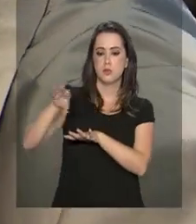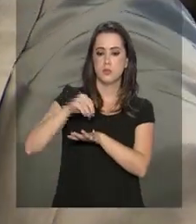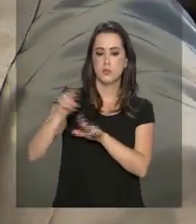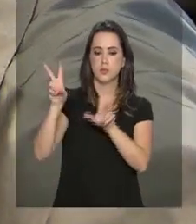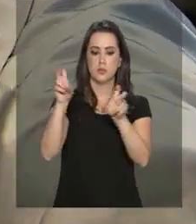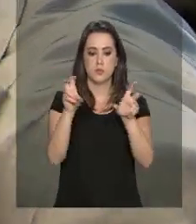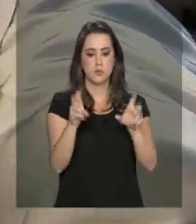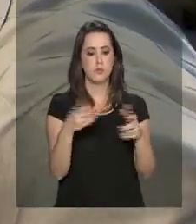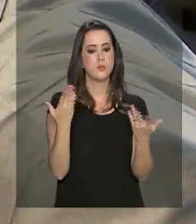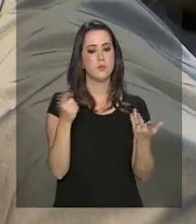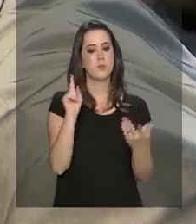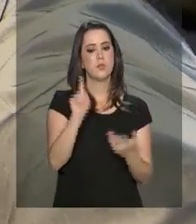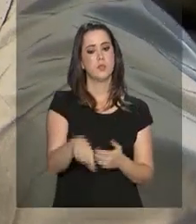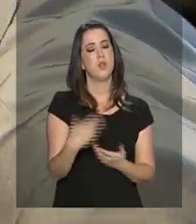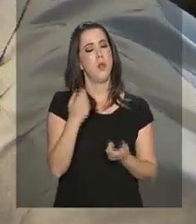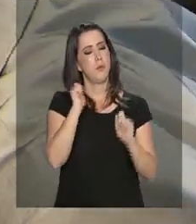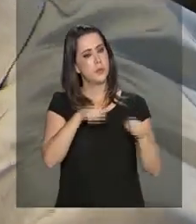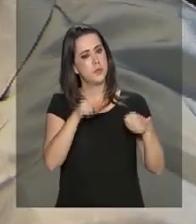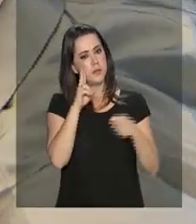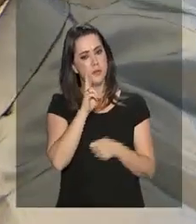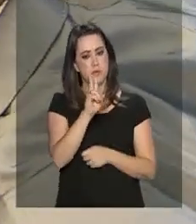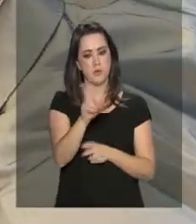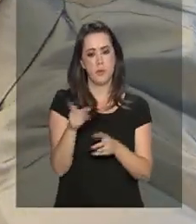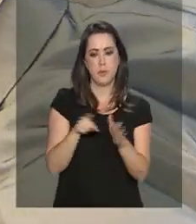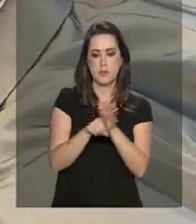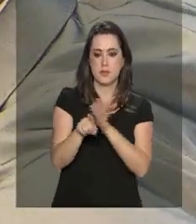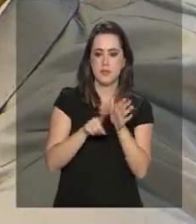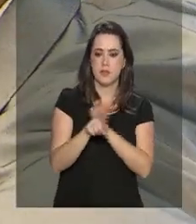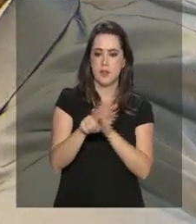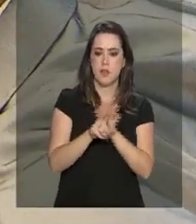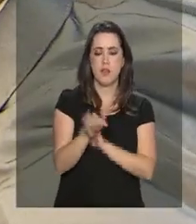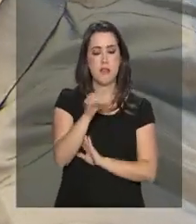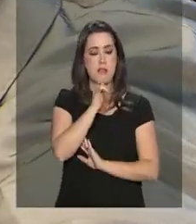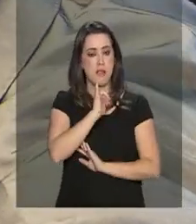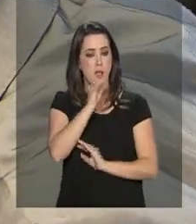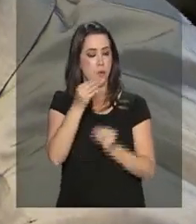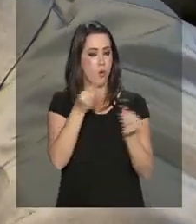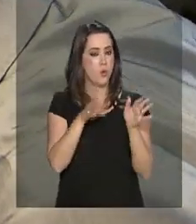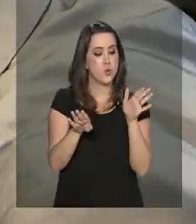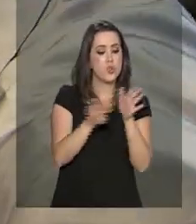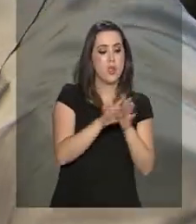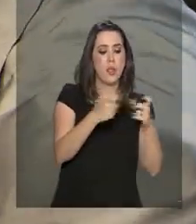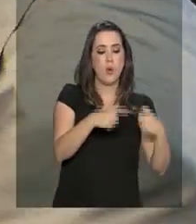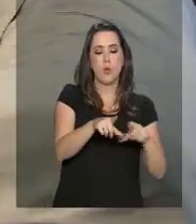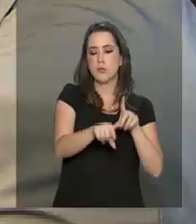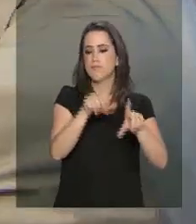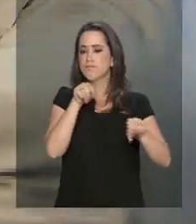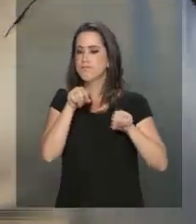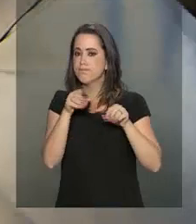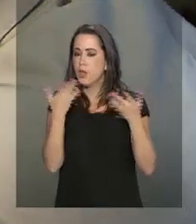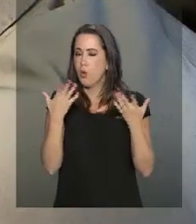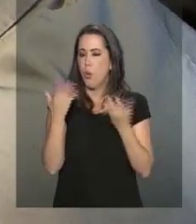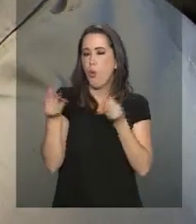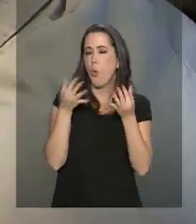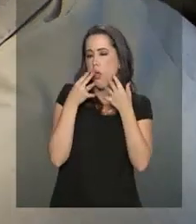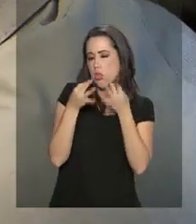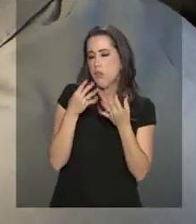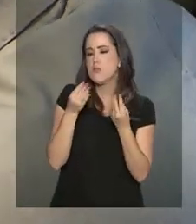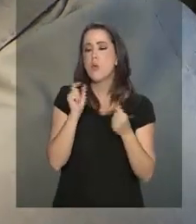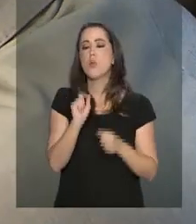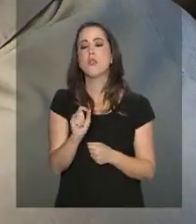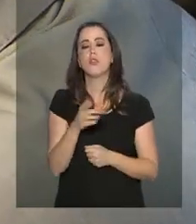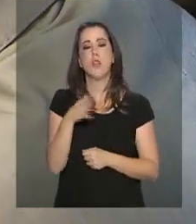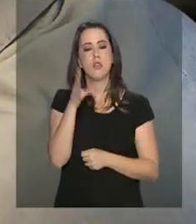tema pela ferramenta é possível pesquisar por exemplo como chegar aos locais escolhidos os atrativos e os